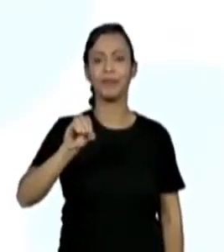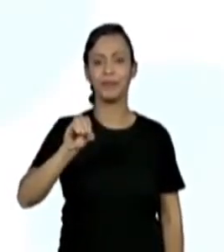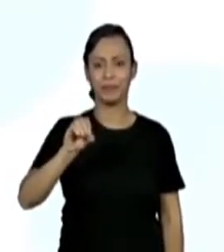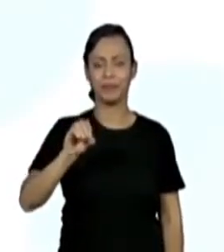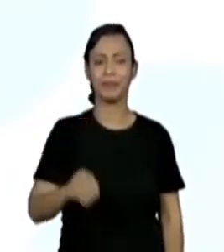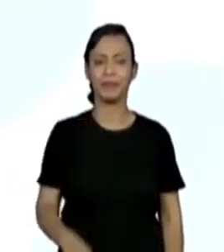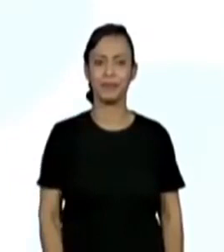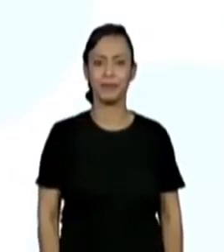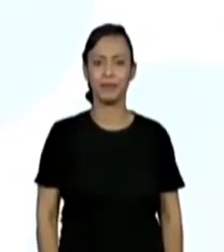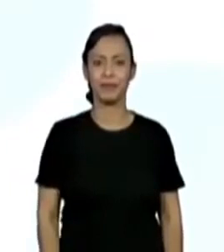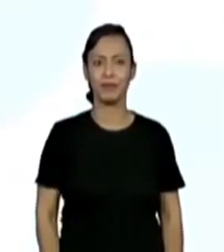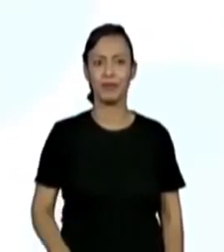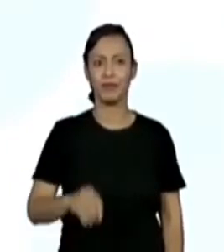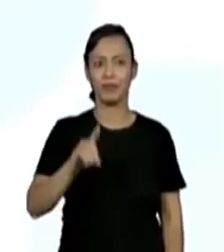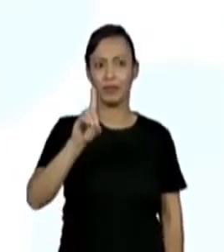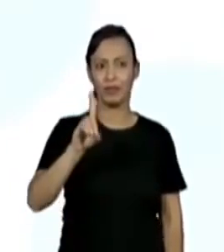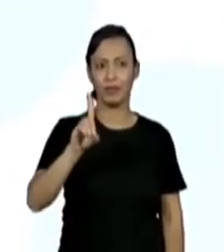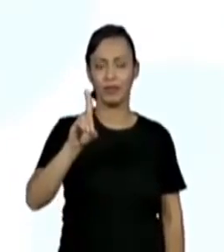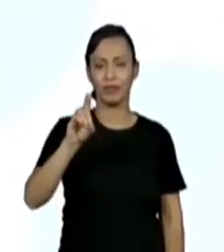5